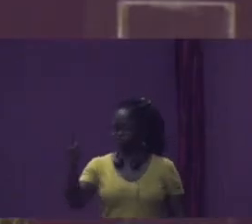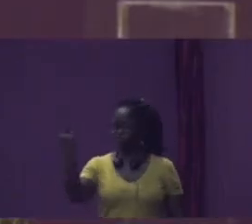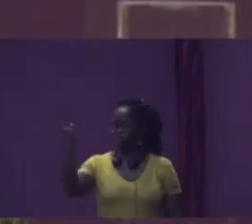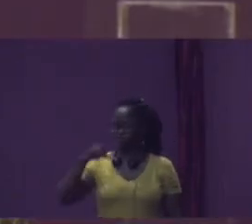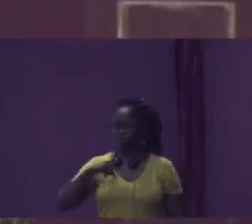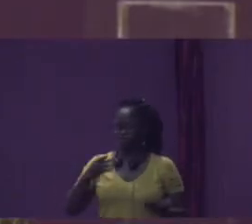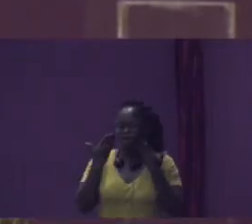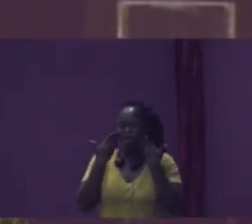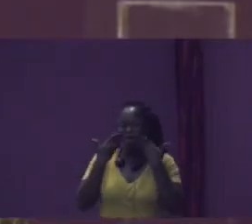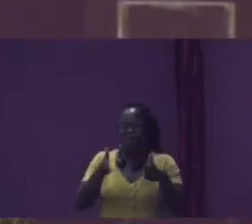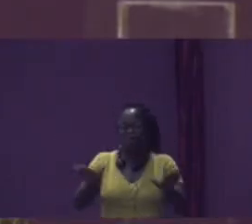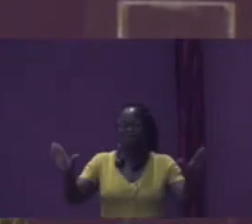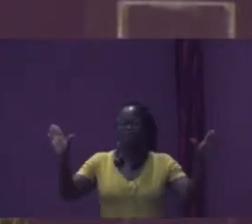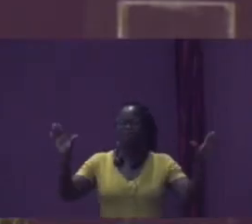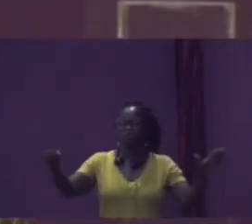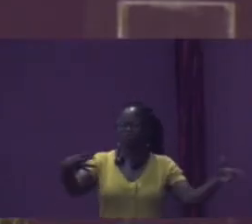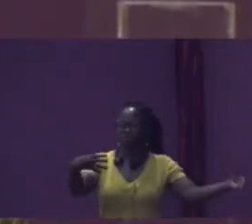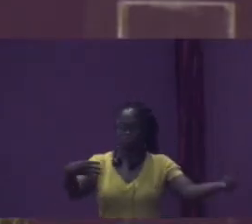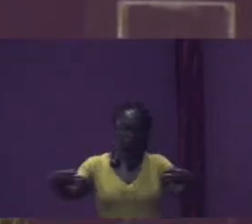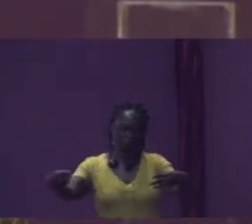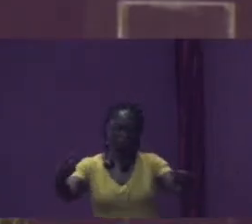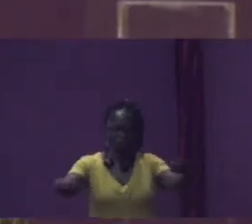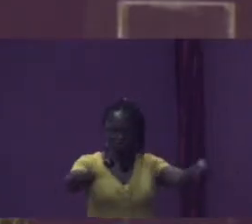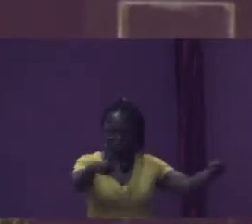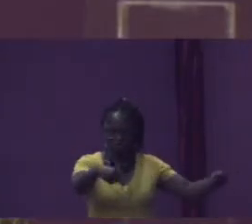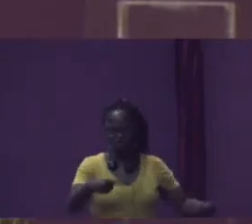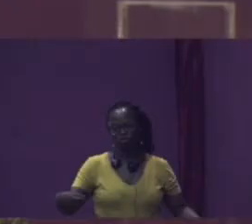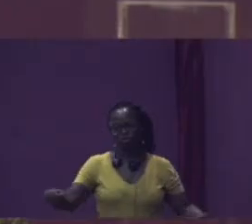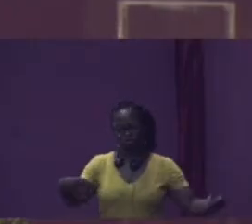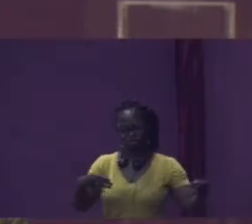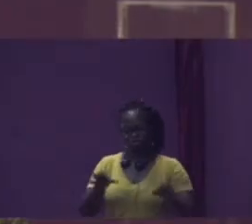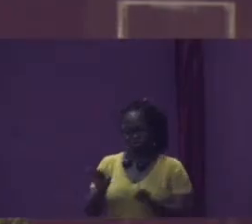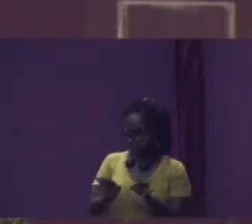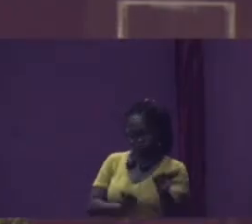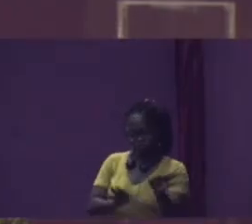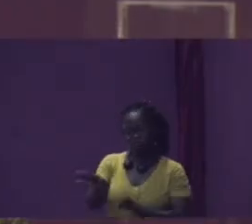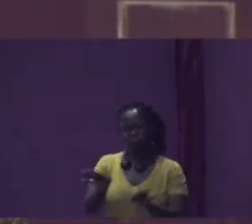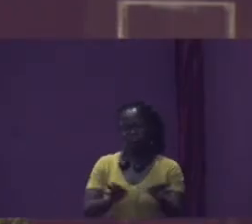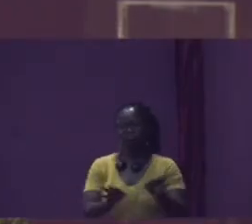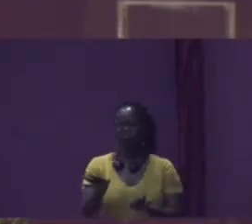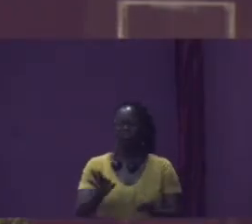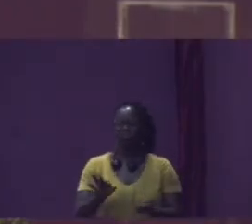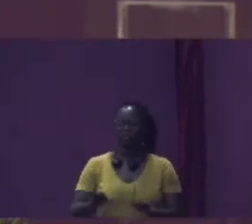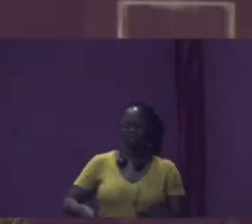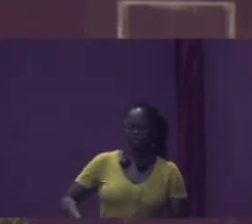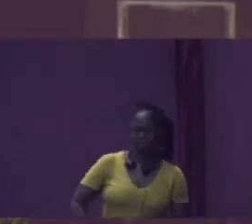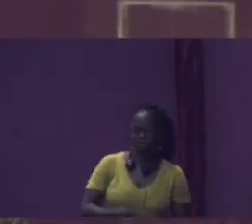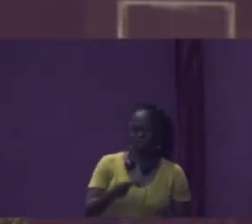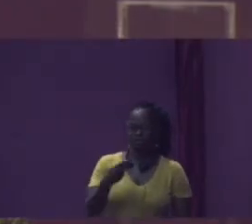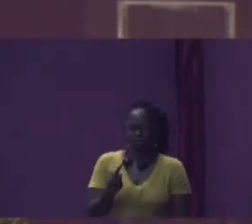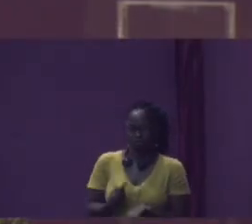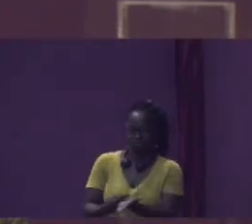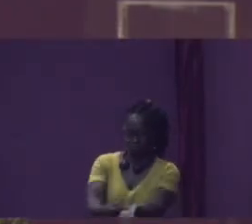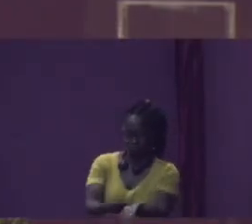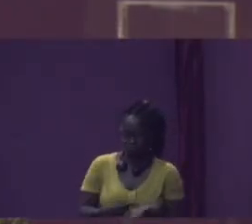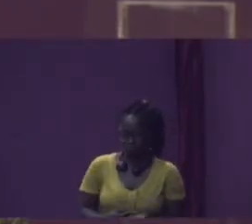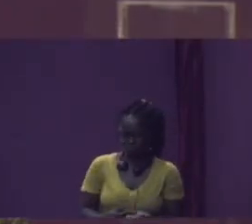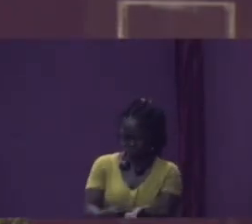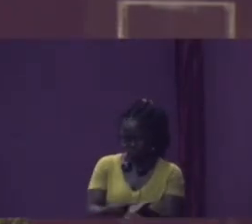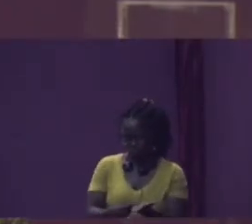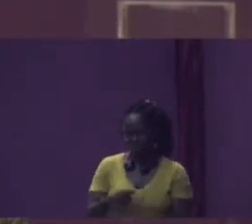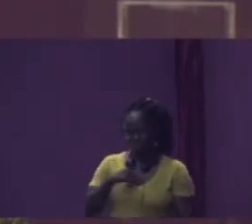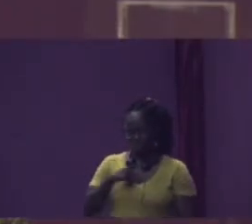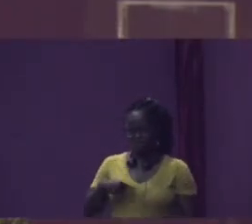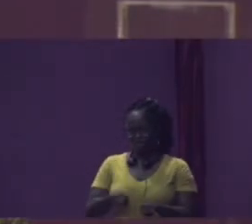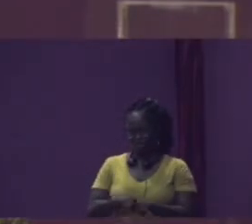se apresentam abrindo novas frentes para outros arranjos sociotécnicos, como a cesariana programada, a proteção, né,